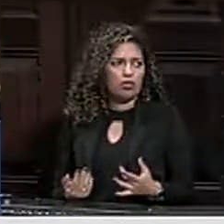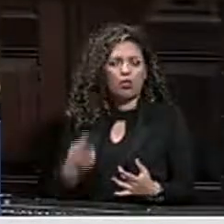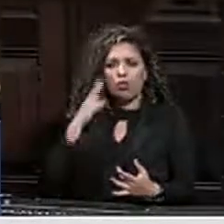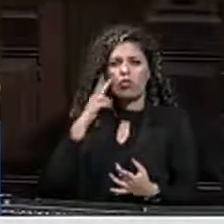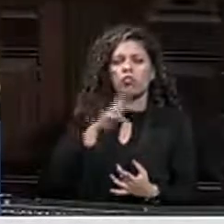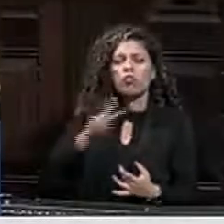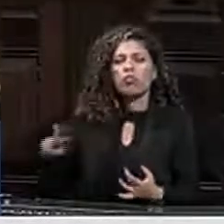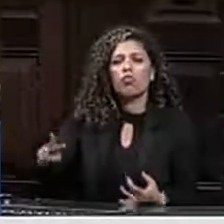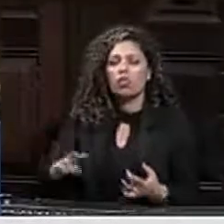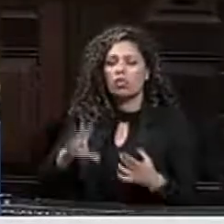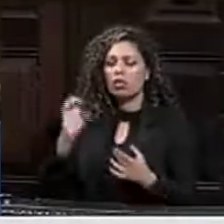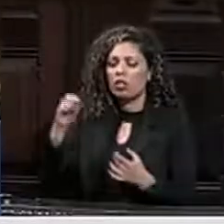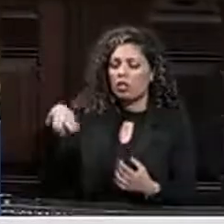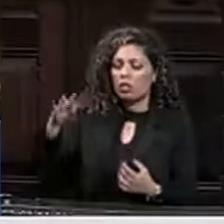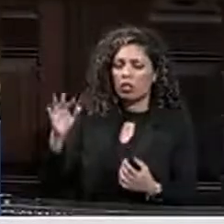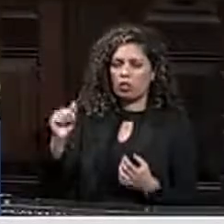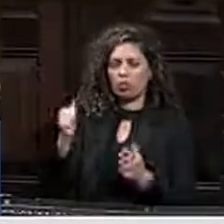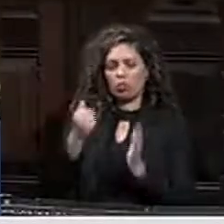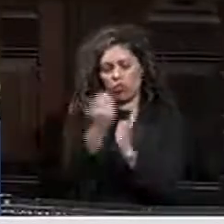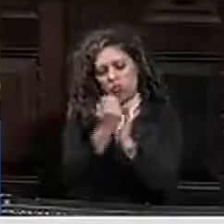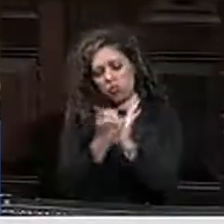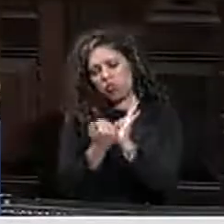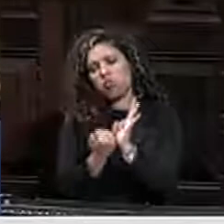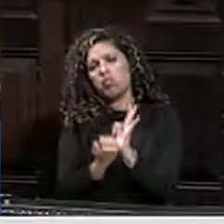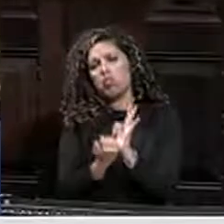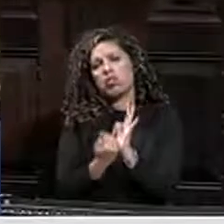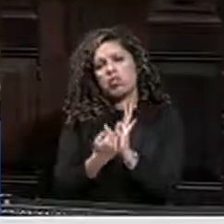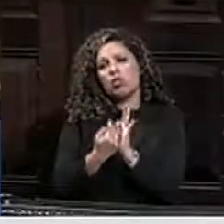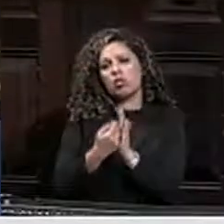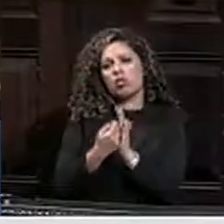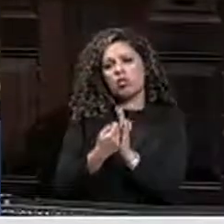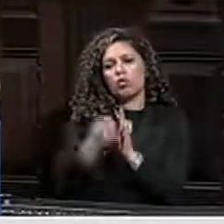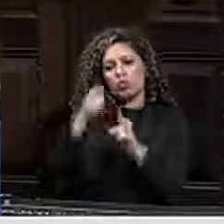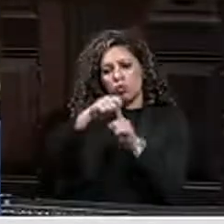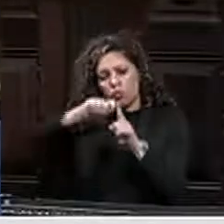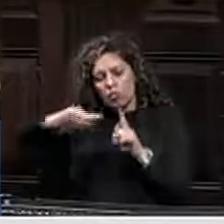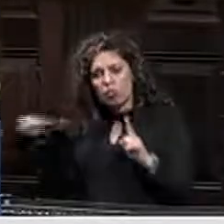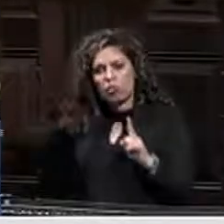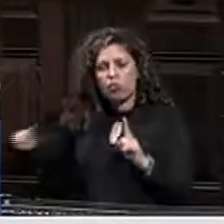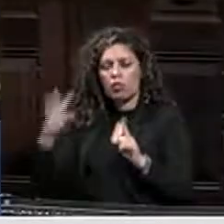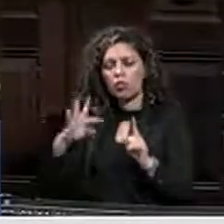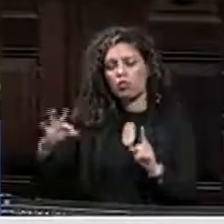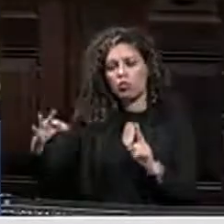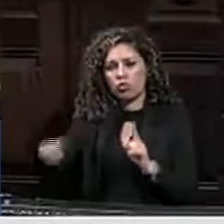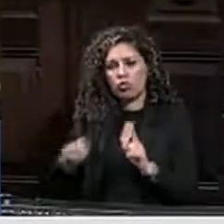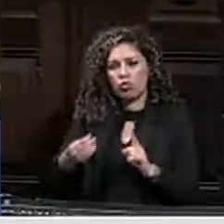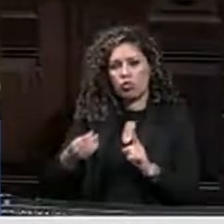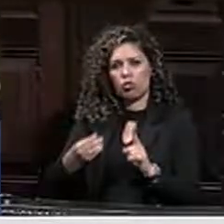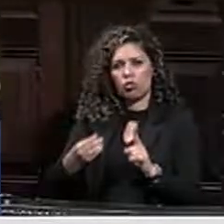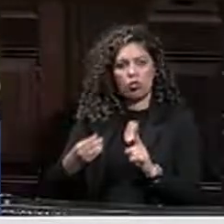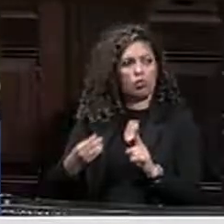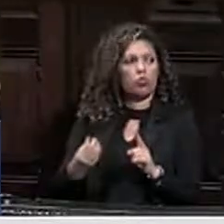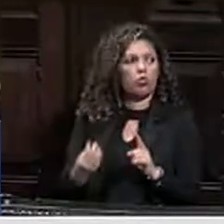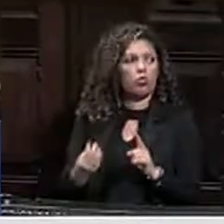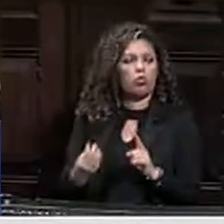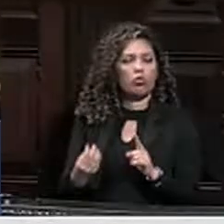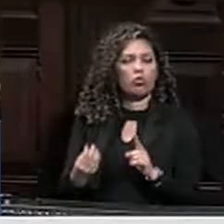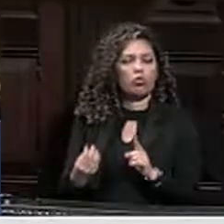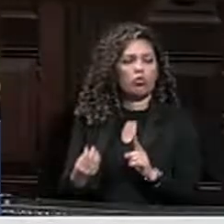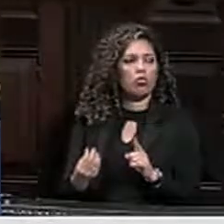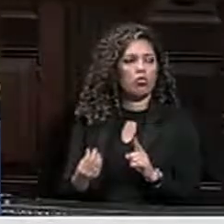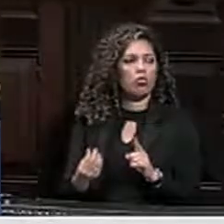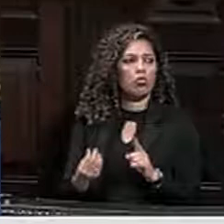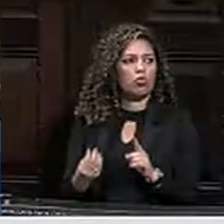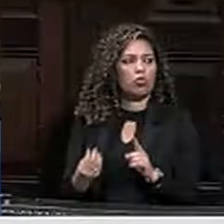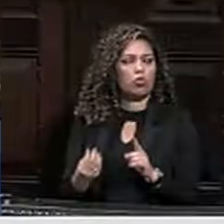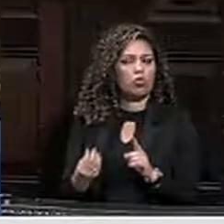contas, então aquilo que também é devido ao Estado, você